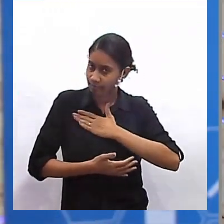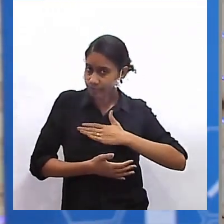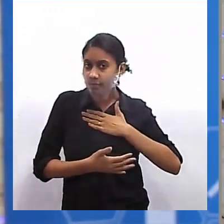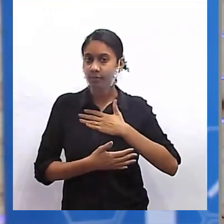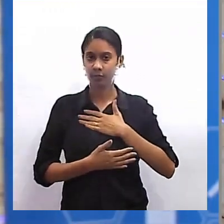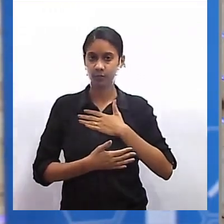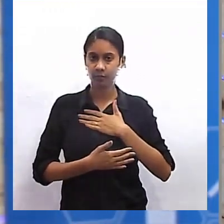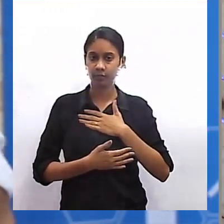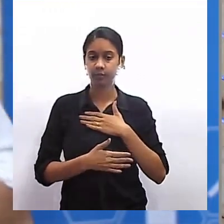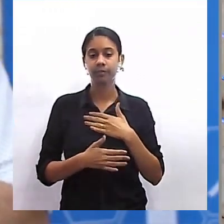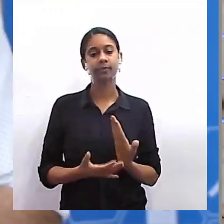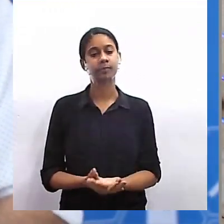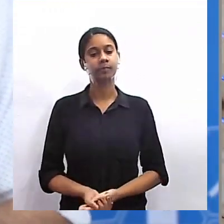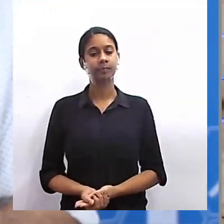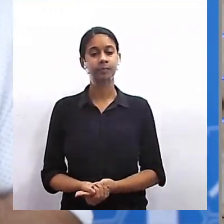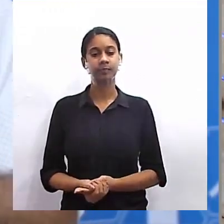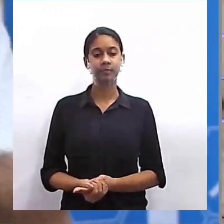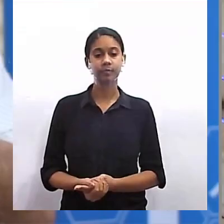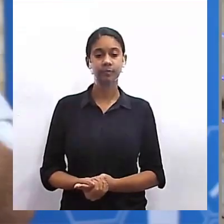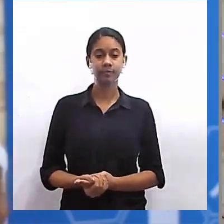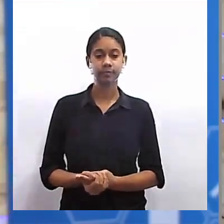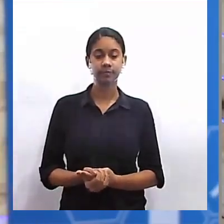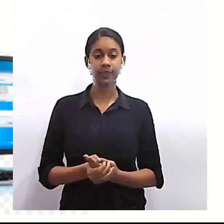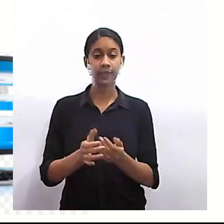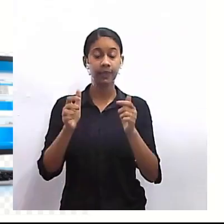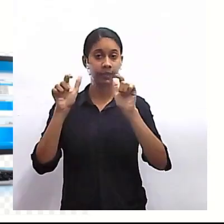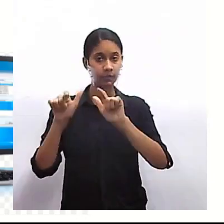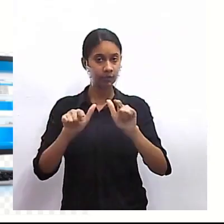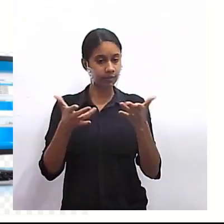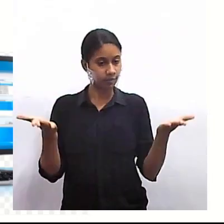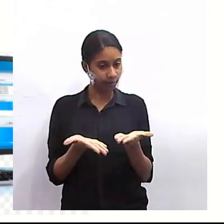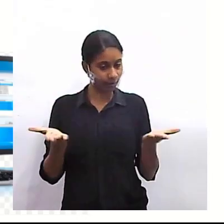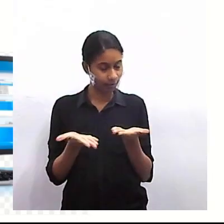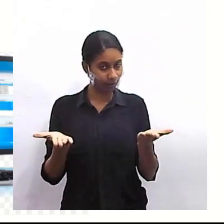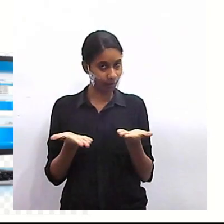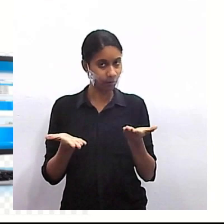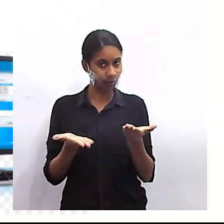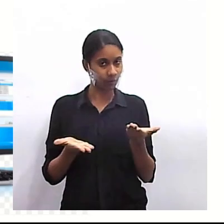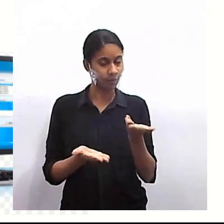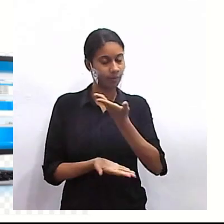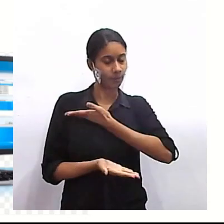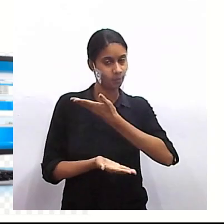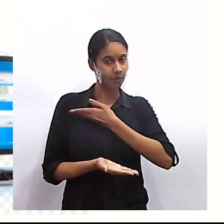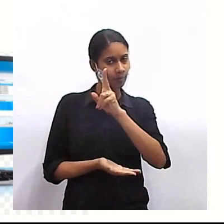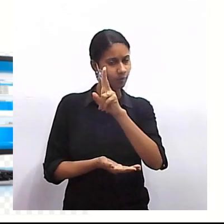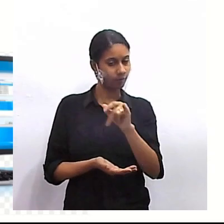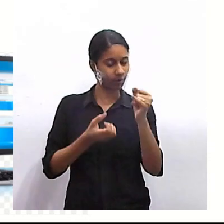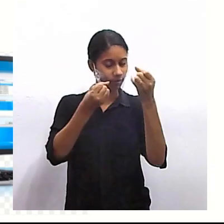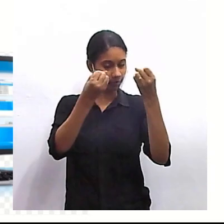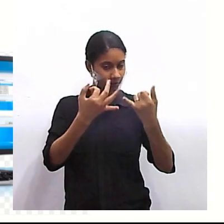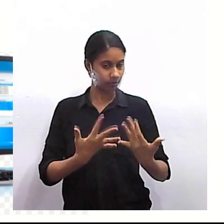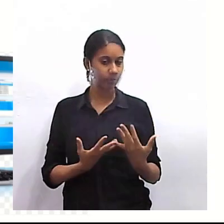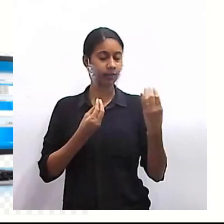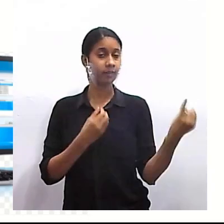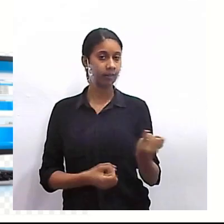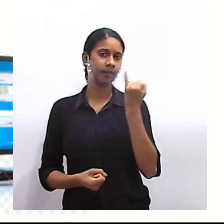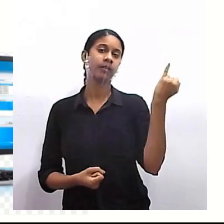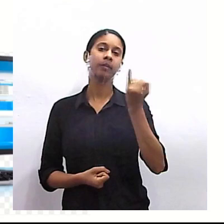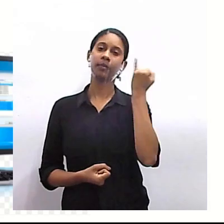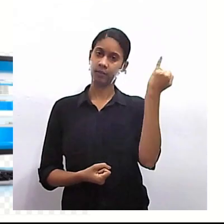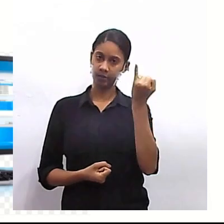bom atendimento. Passa a palavra aqui ao meu amigo, companheiro George, que vai falar um pouquinho sobre a importância